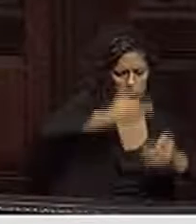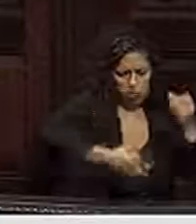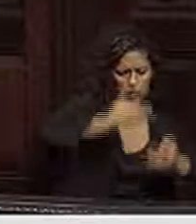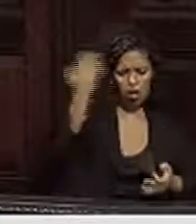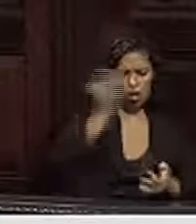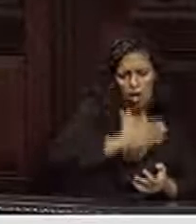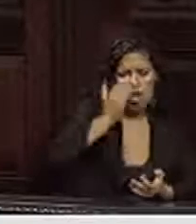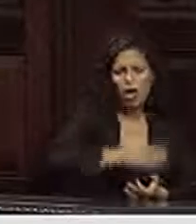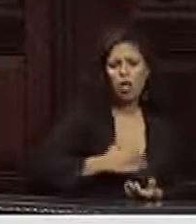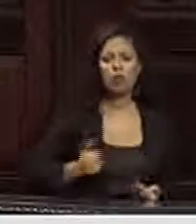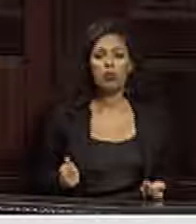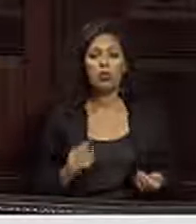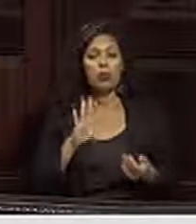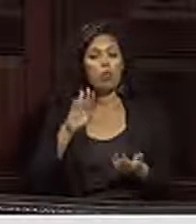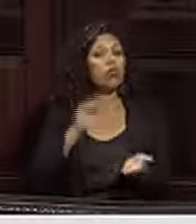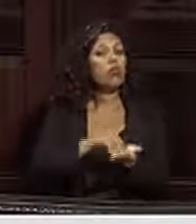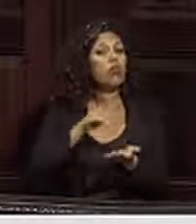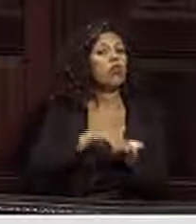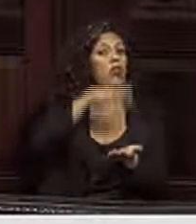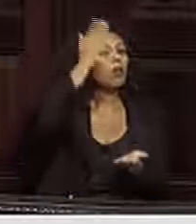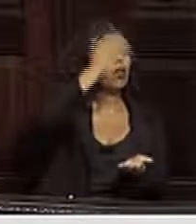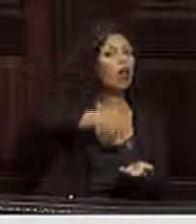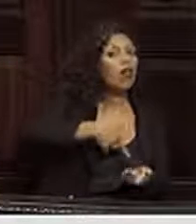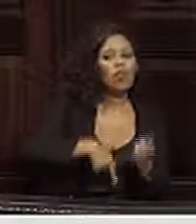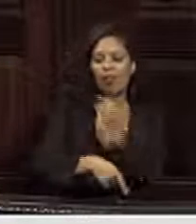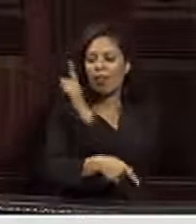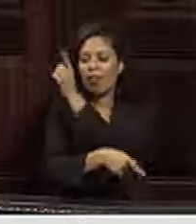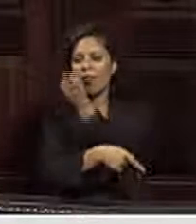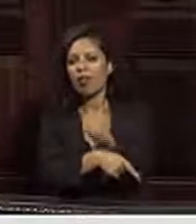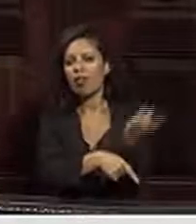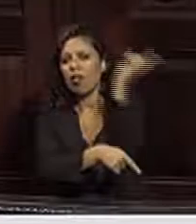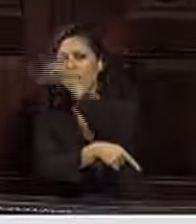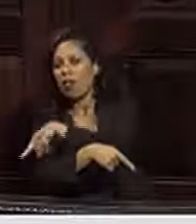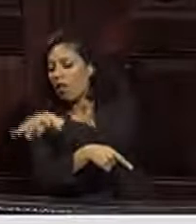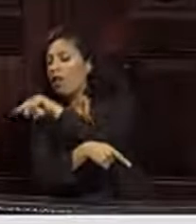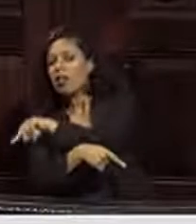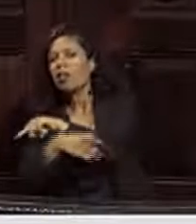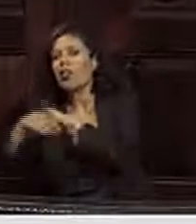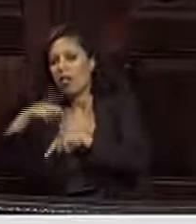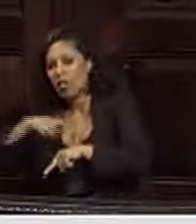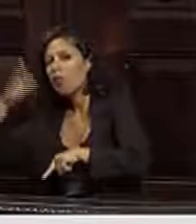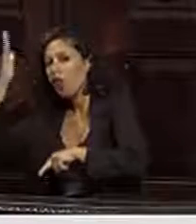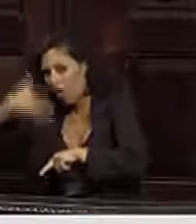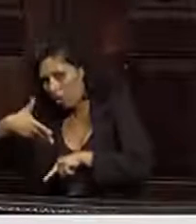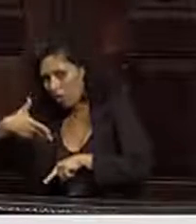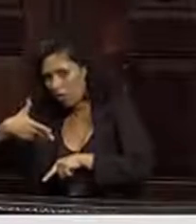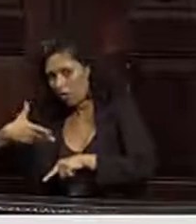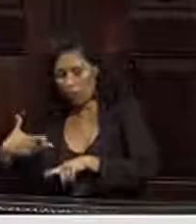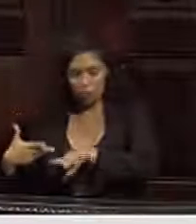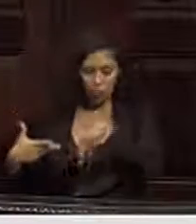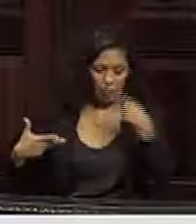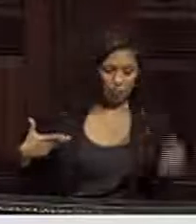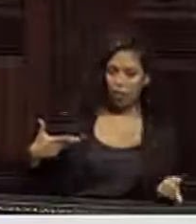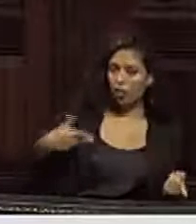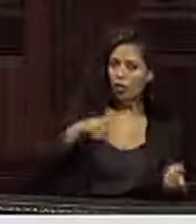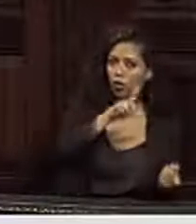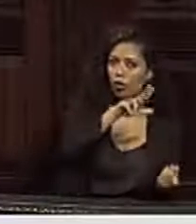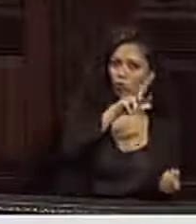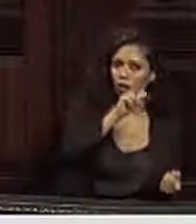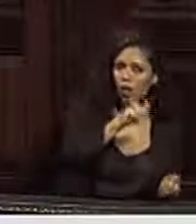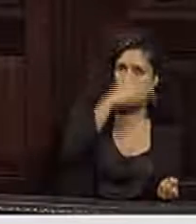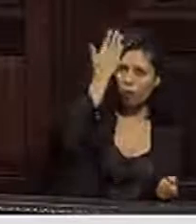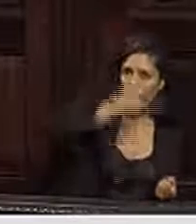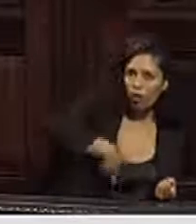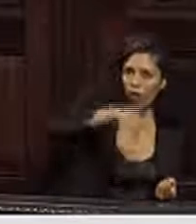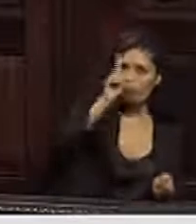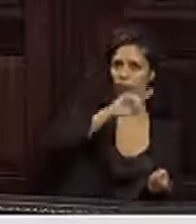realmente um momento de muitas exceções. Um momento que a Carta